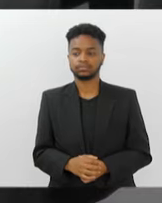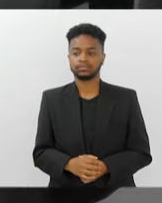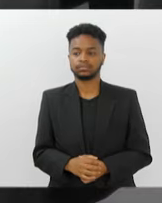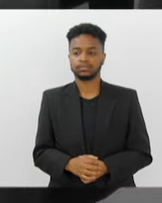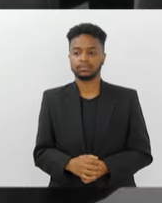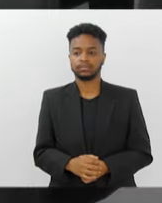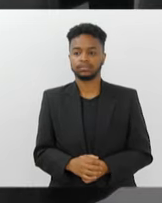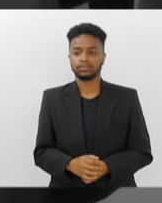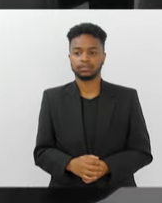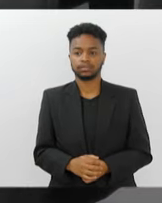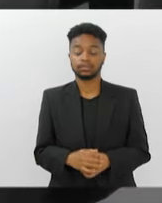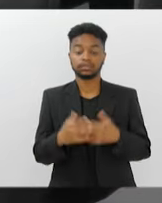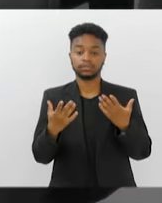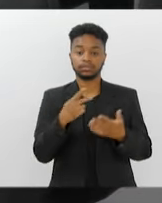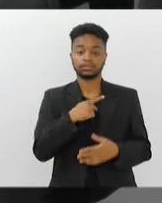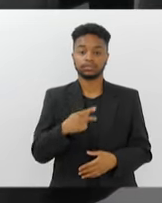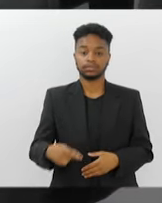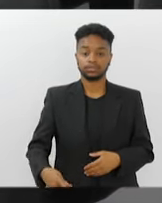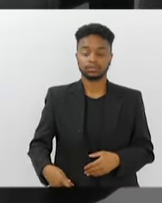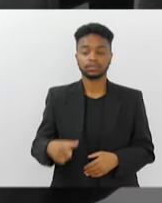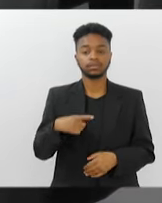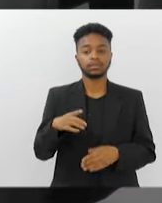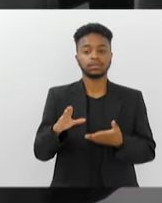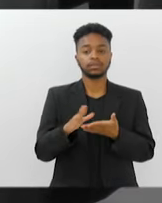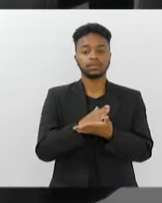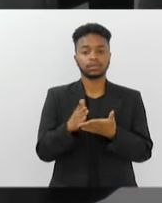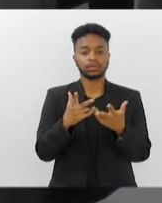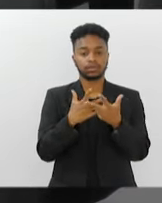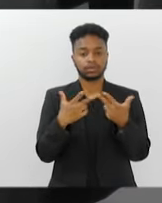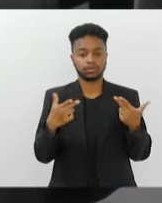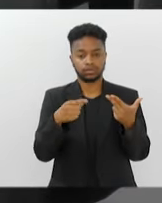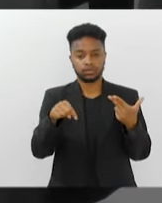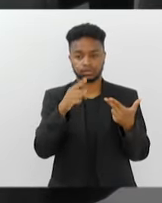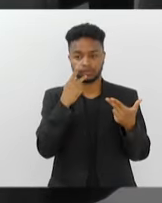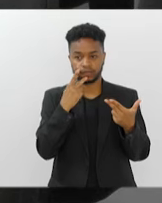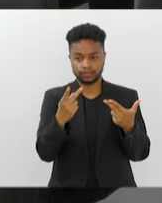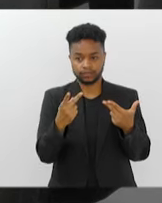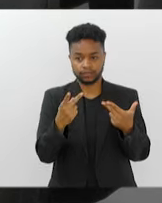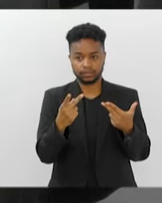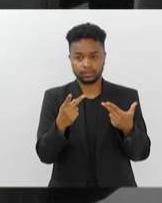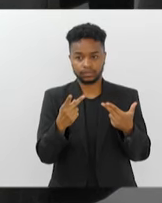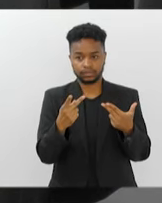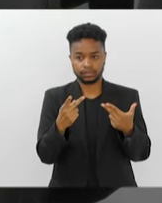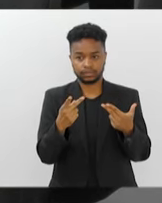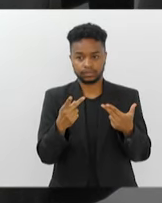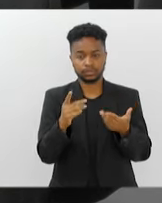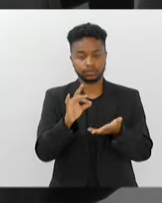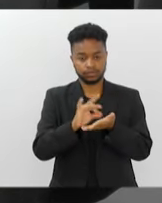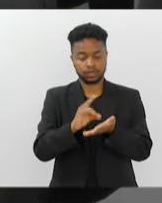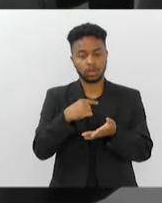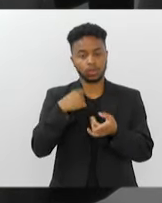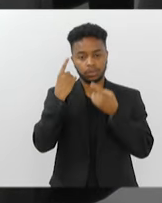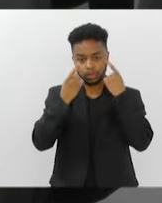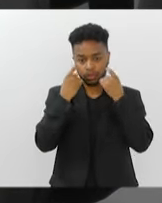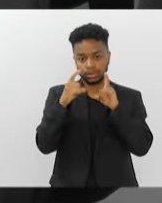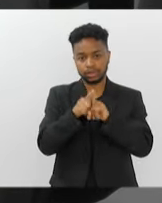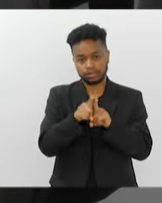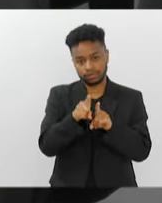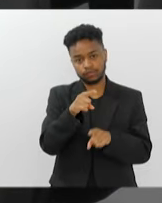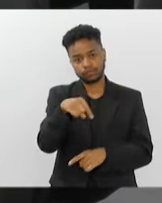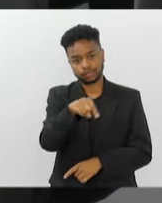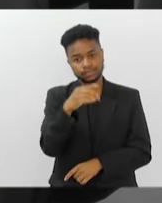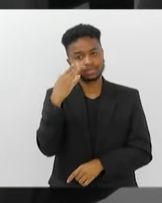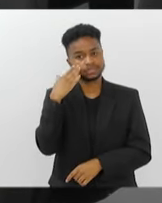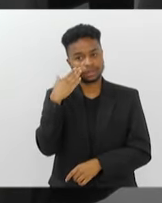eh Presidente alguns Alguns alguns fatos aqui que foram trazidos que tem sido muito minha preocupação Todos sabem